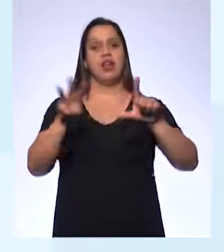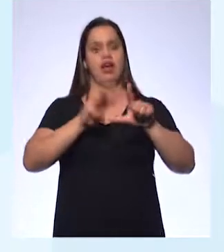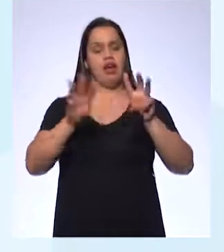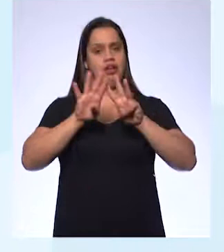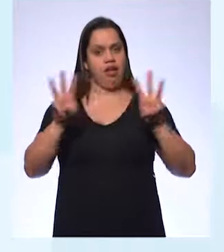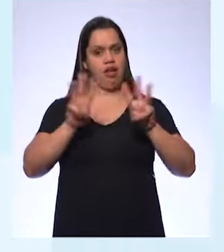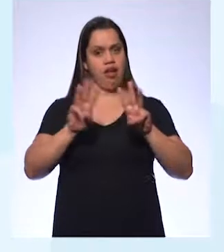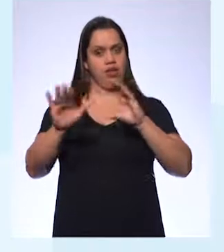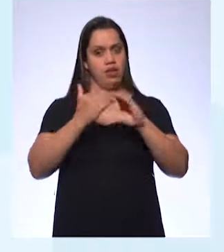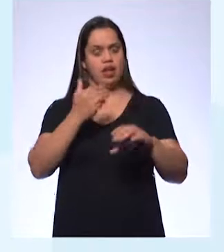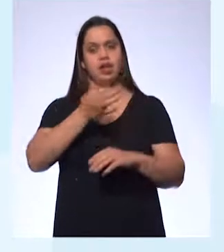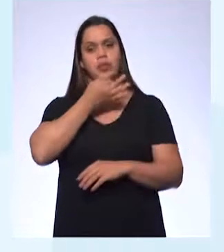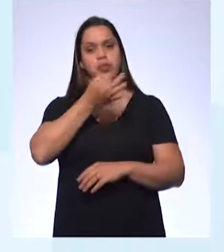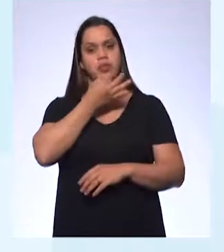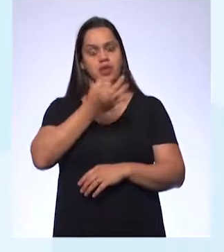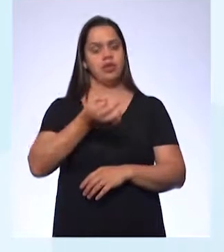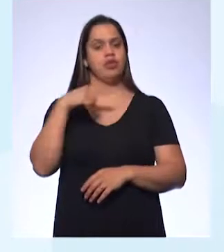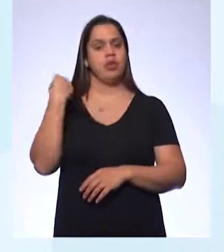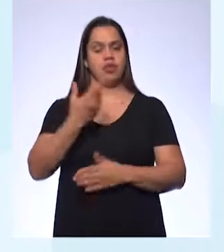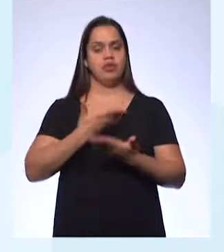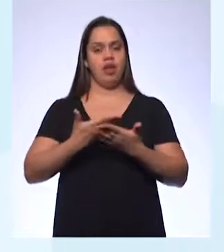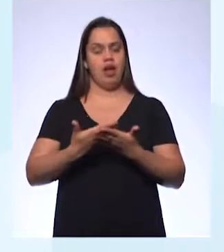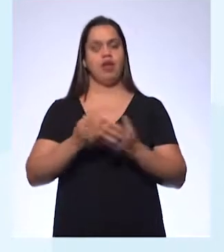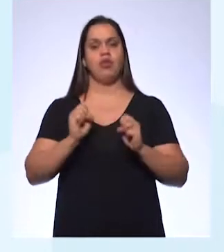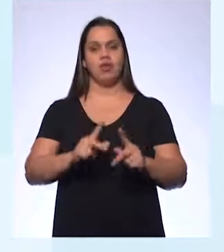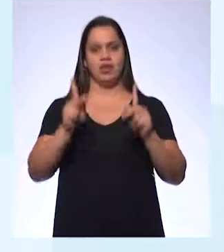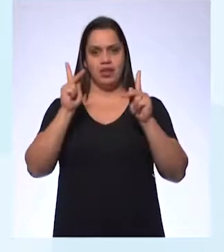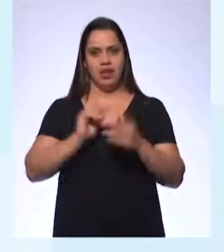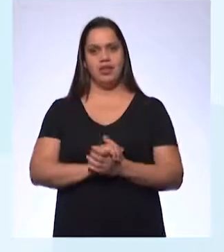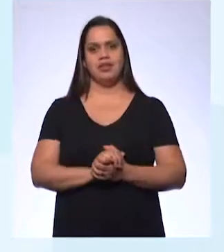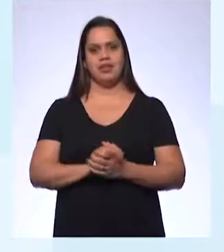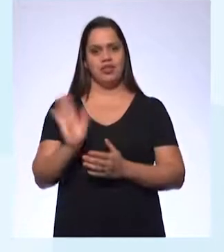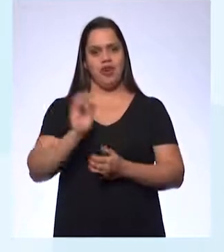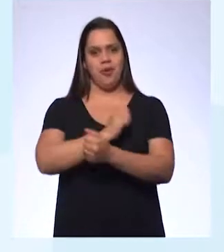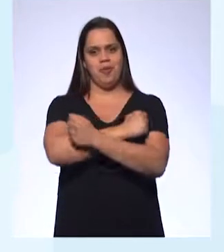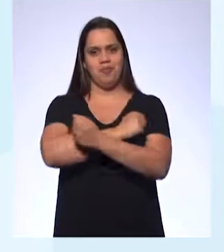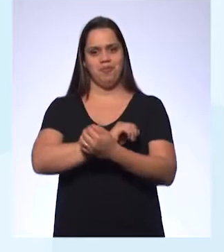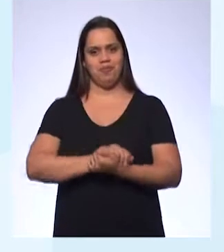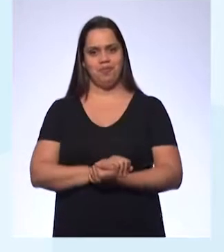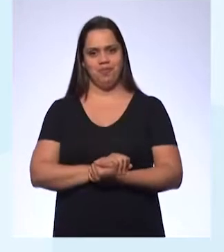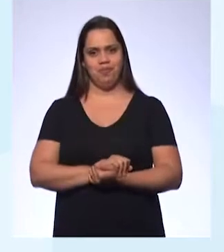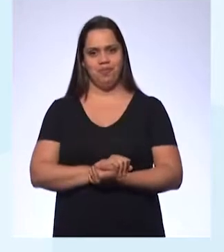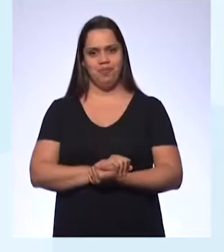aí o que você achou da aula. É só acessar aí o QR Code ou acessar pelo link, tá bom? Um abraço.